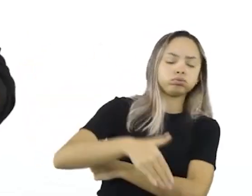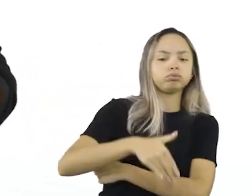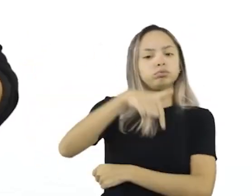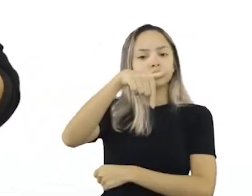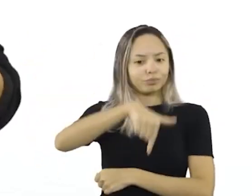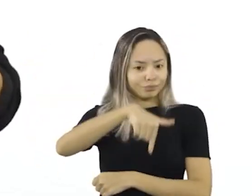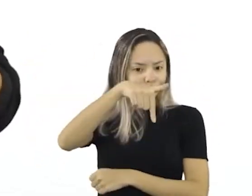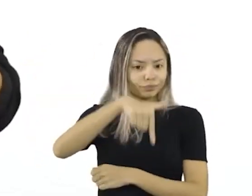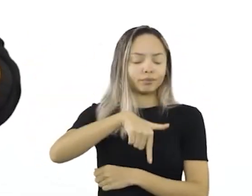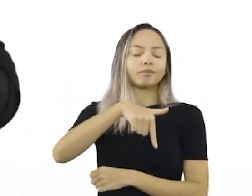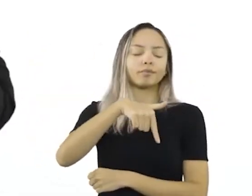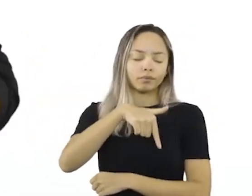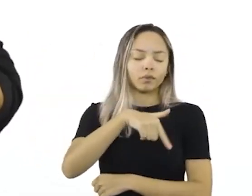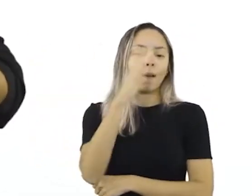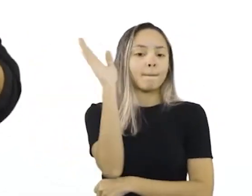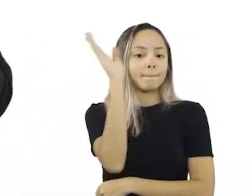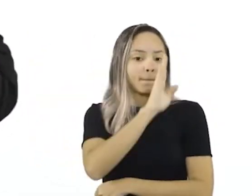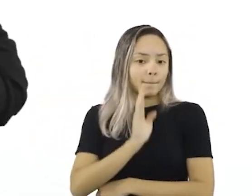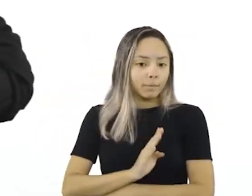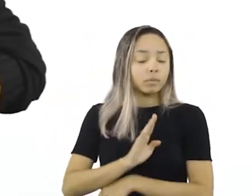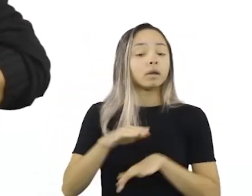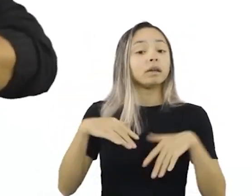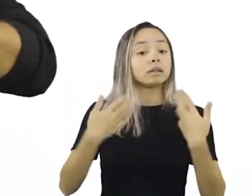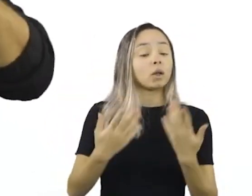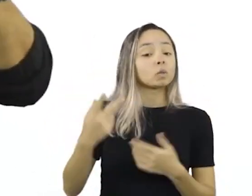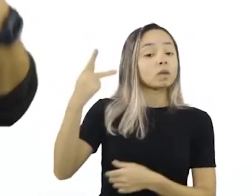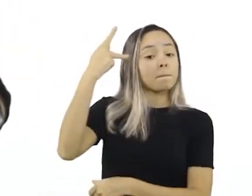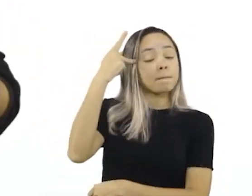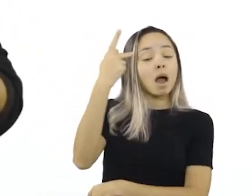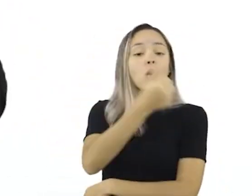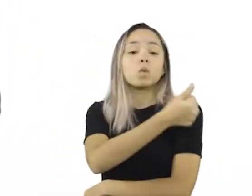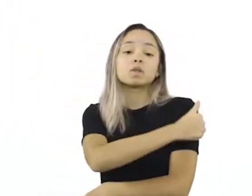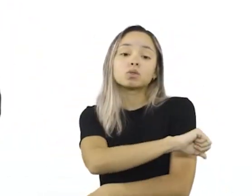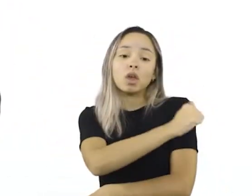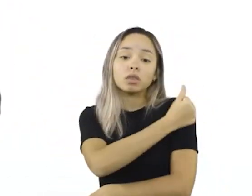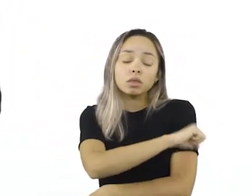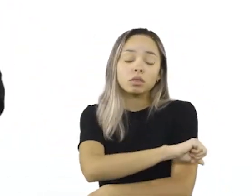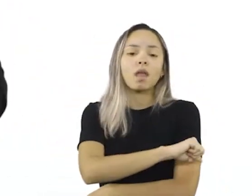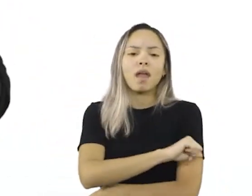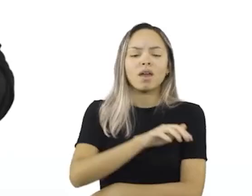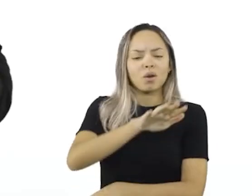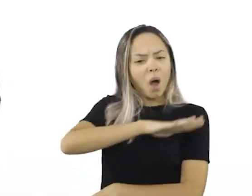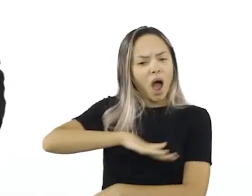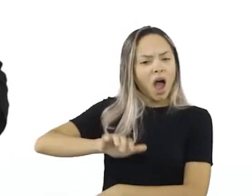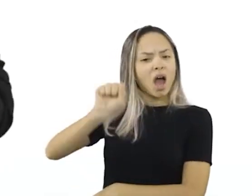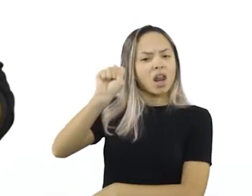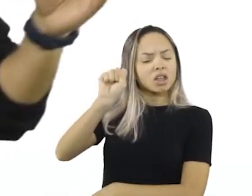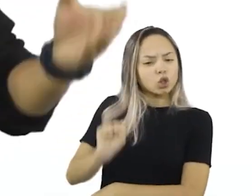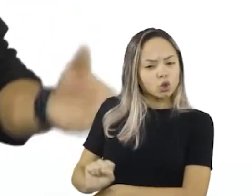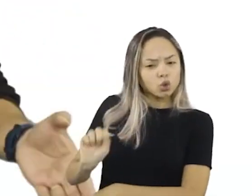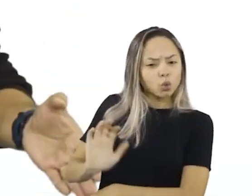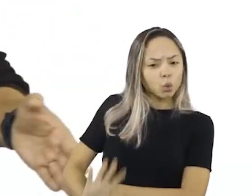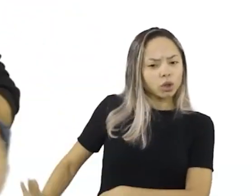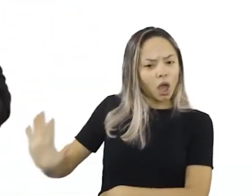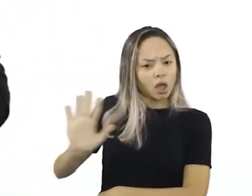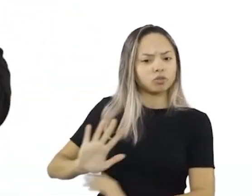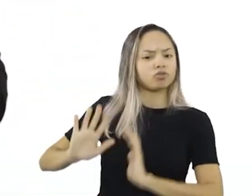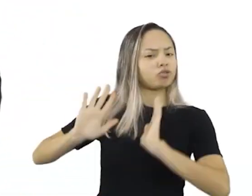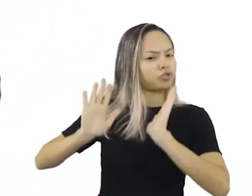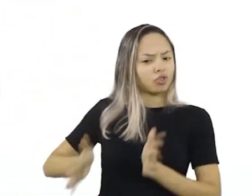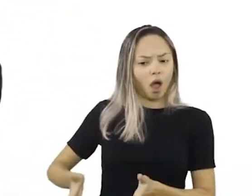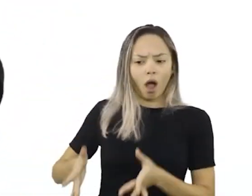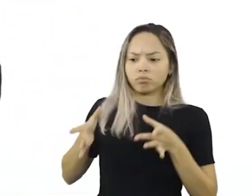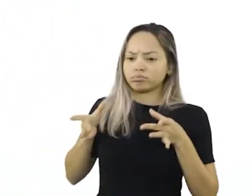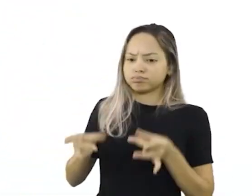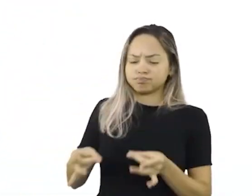industrial. E São Paulo, Rio de Janeiro, Minas, aquela região sudeste, já havia se consolidado